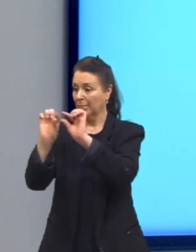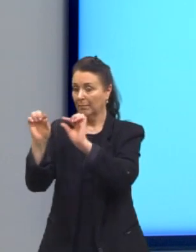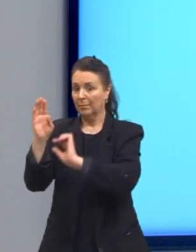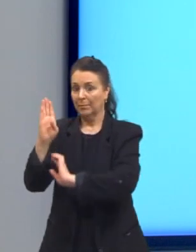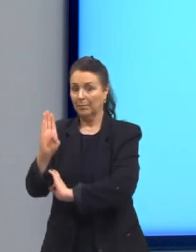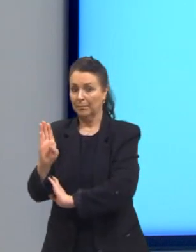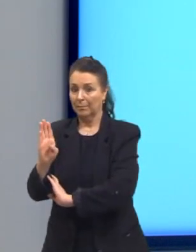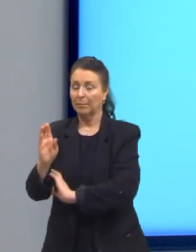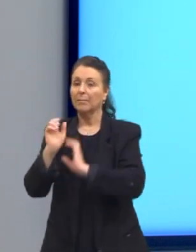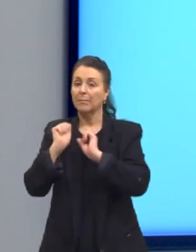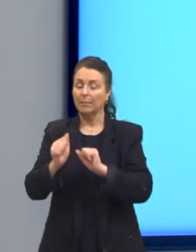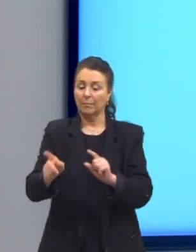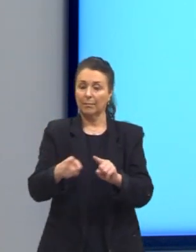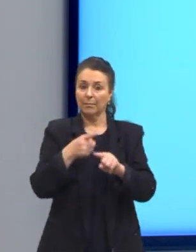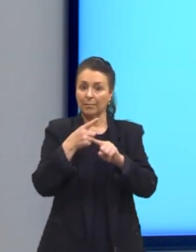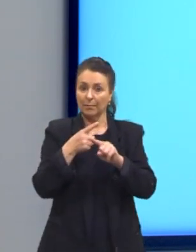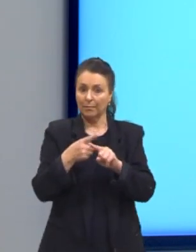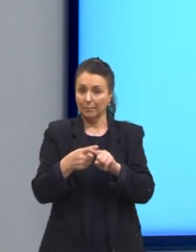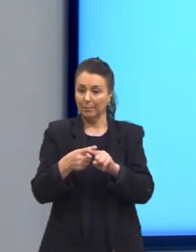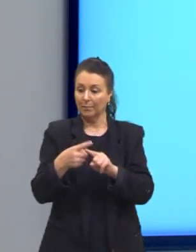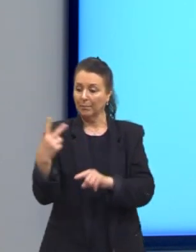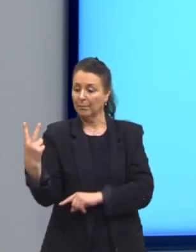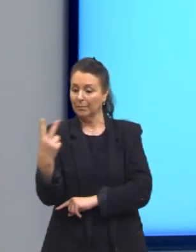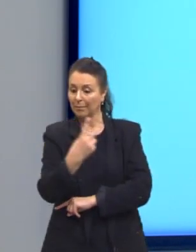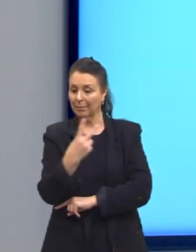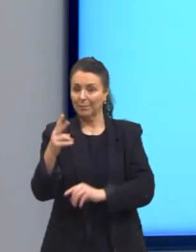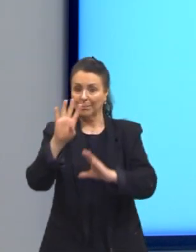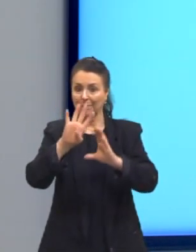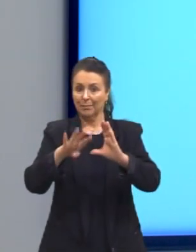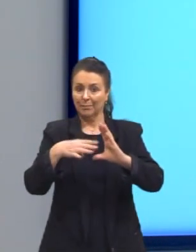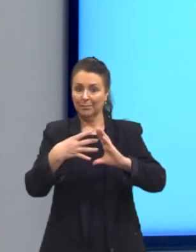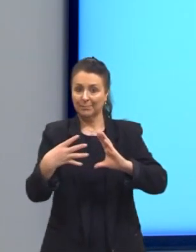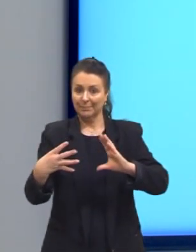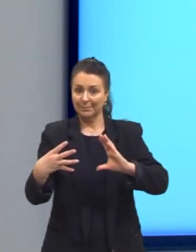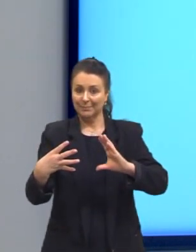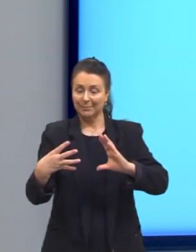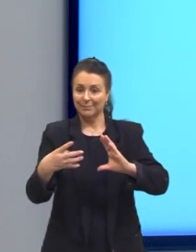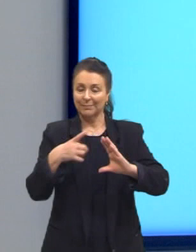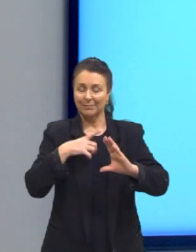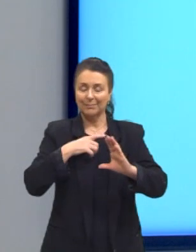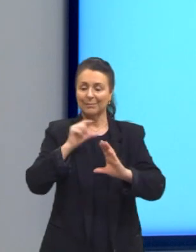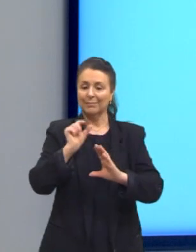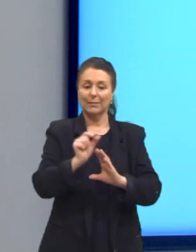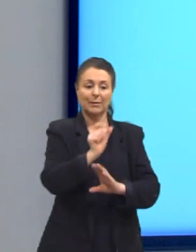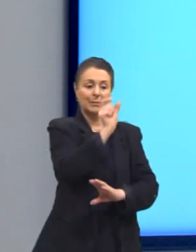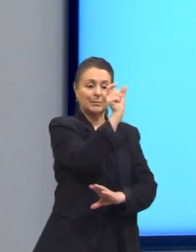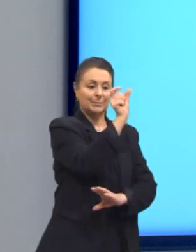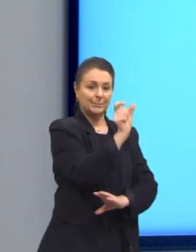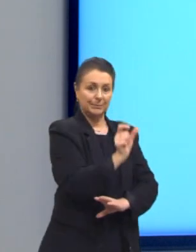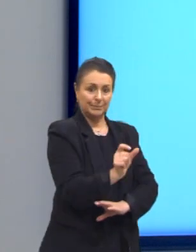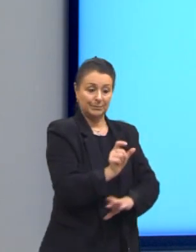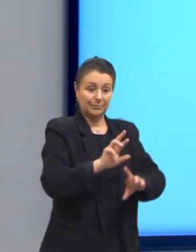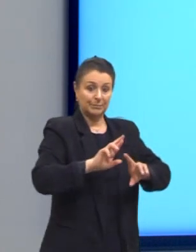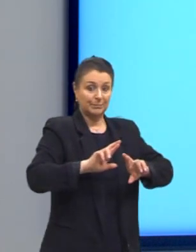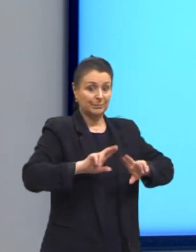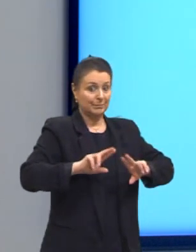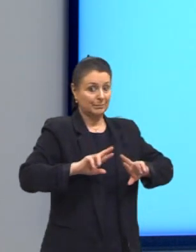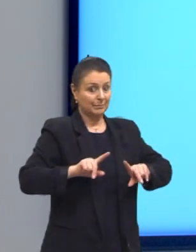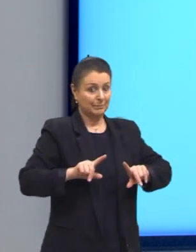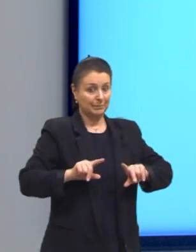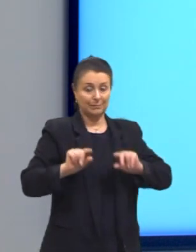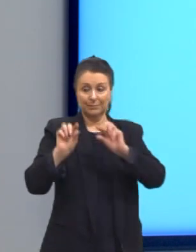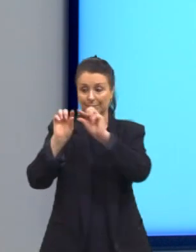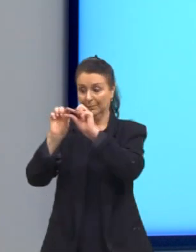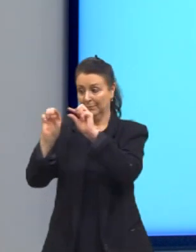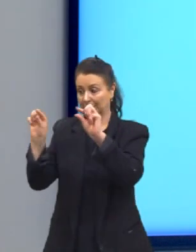posso multiplicar essas duas matrizes se o número de Colunas da primeira é diferente do número de linhas